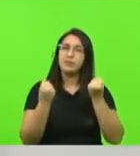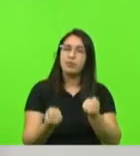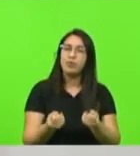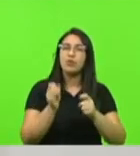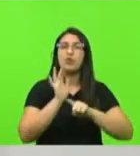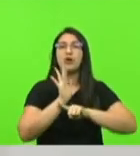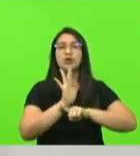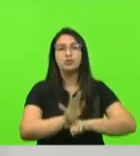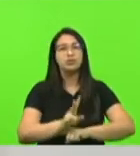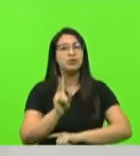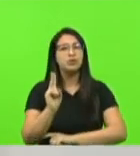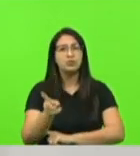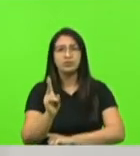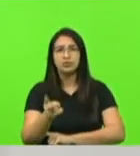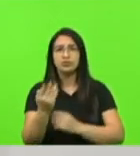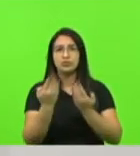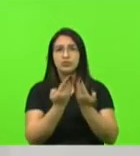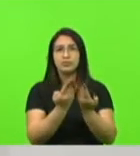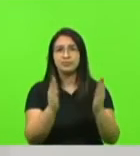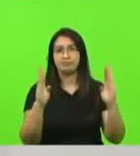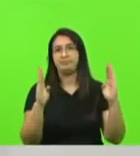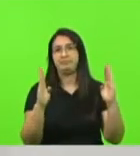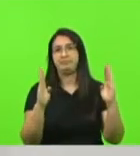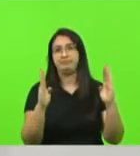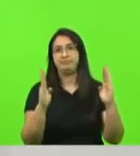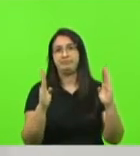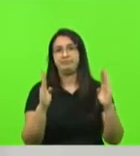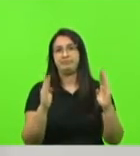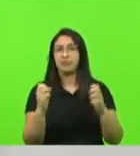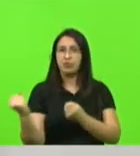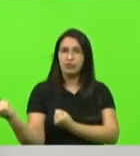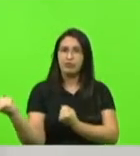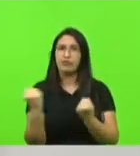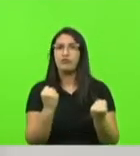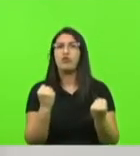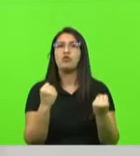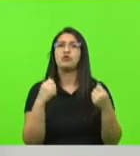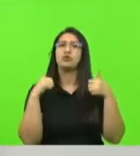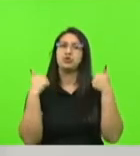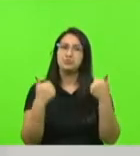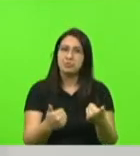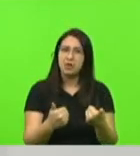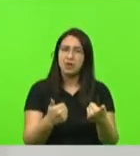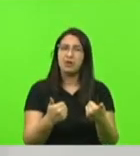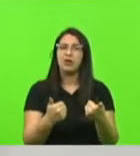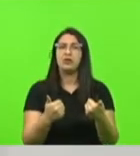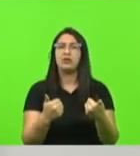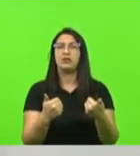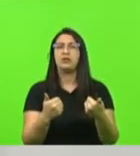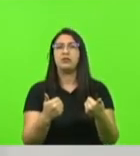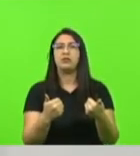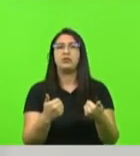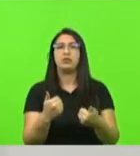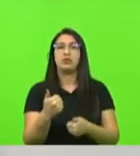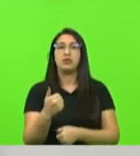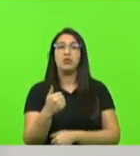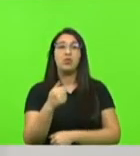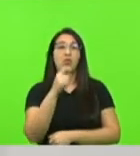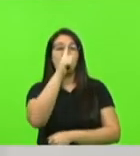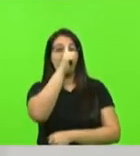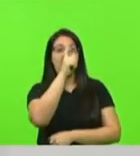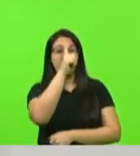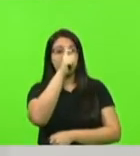com as suas portas abertas, forte, pujante. O nosso hospital do